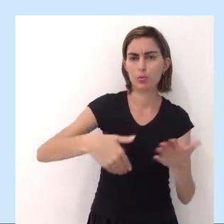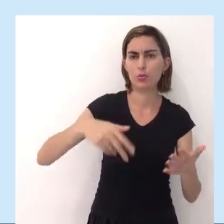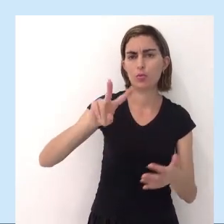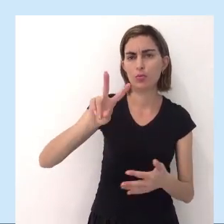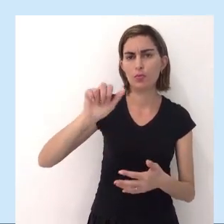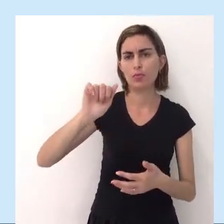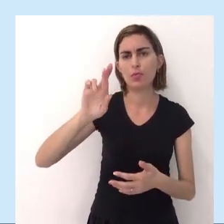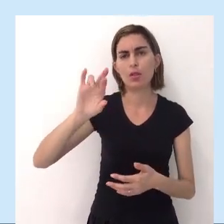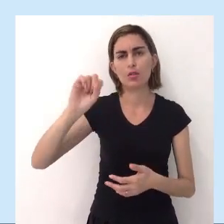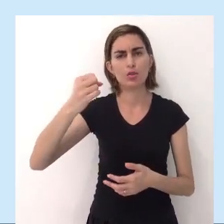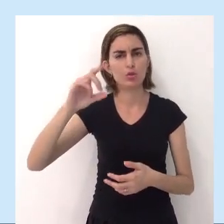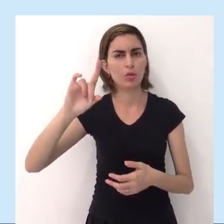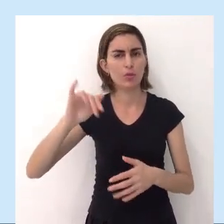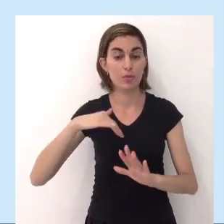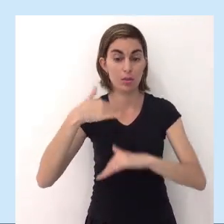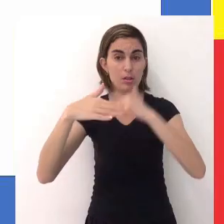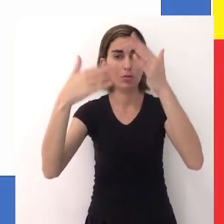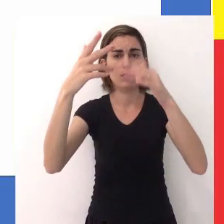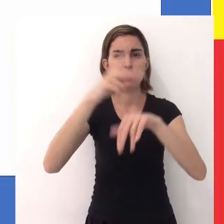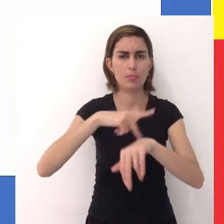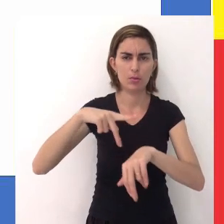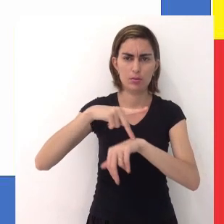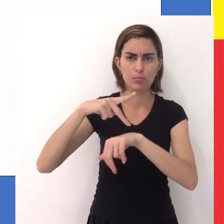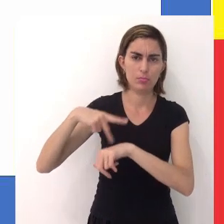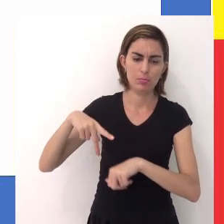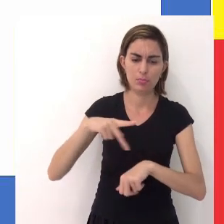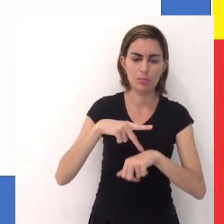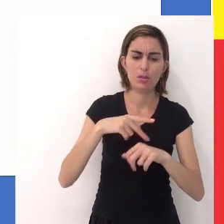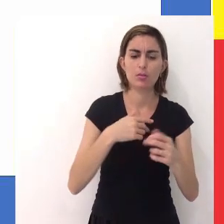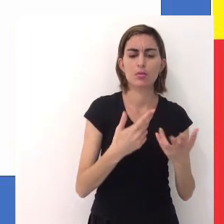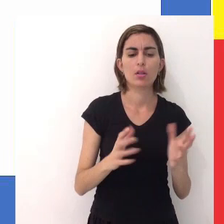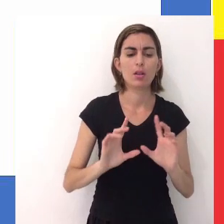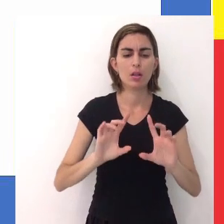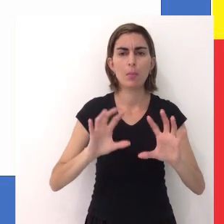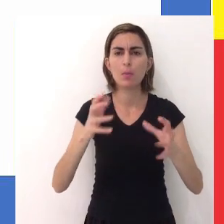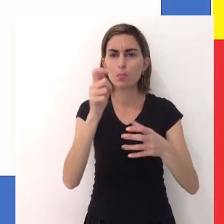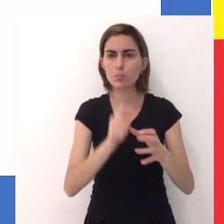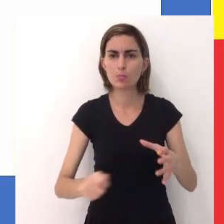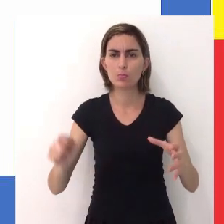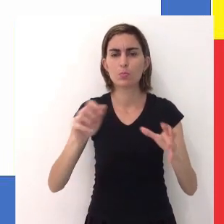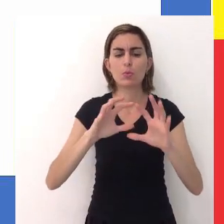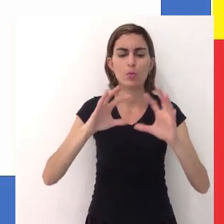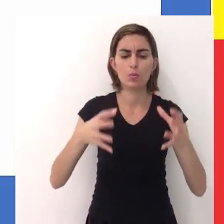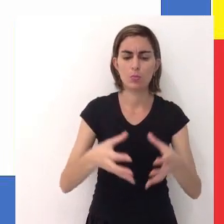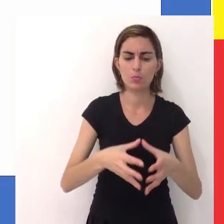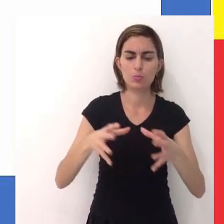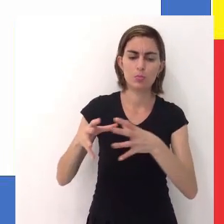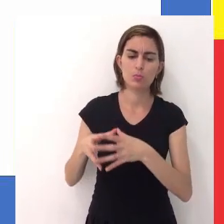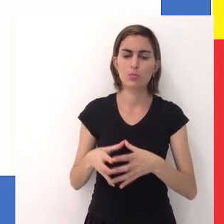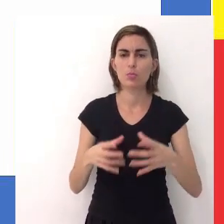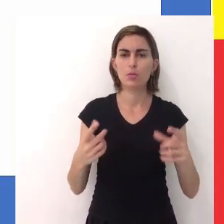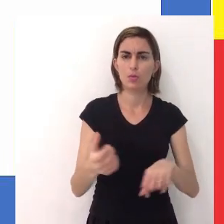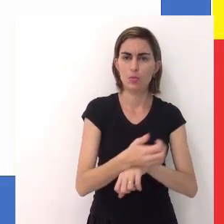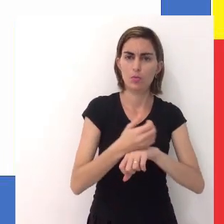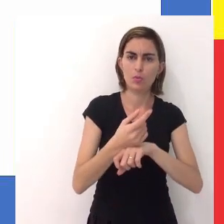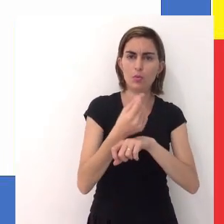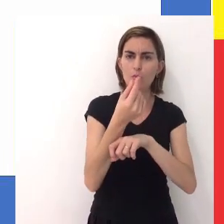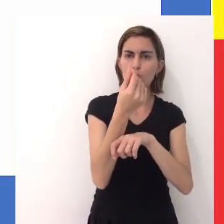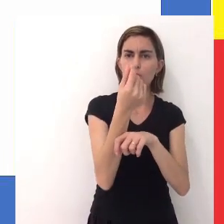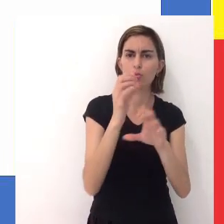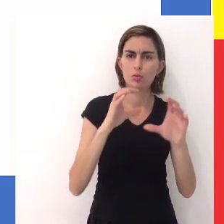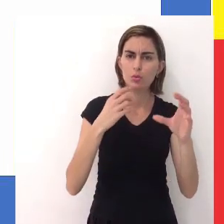um desenvolvimento das nações dominadas, tá? A gente vai ver também algumas organizações capitalistas, como, por exemplo,